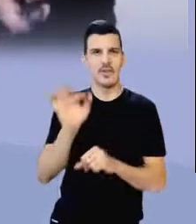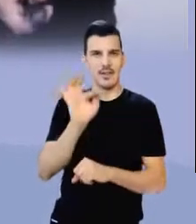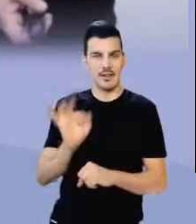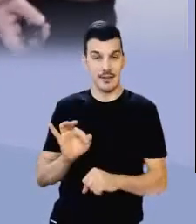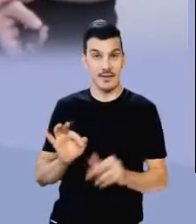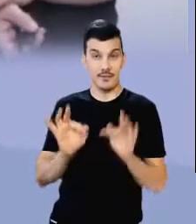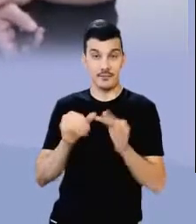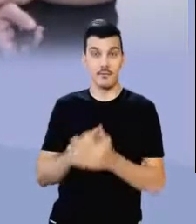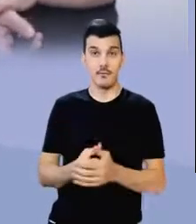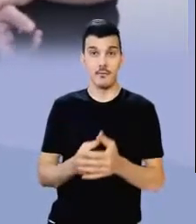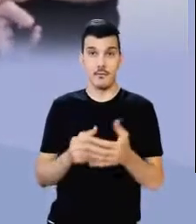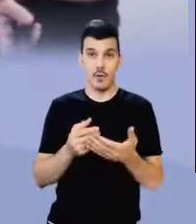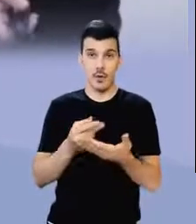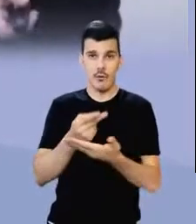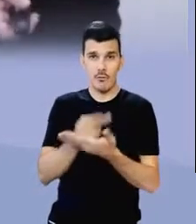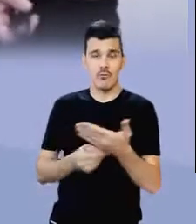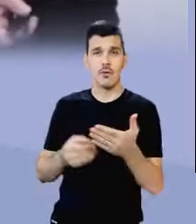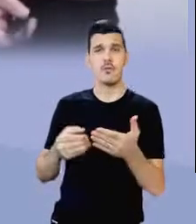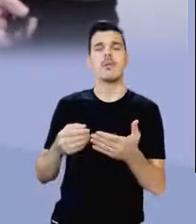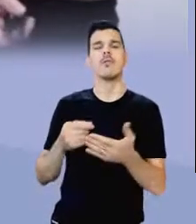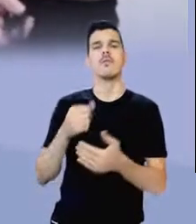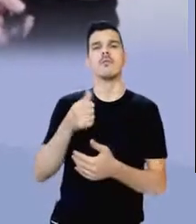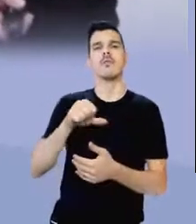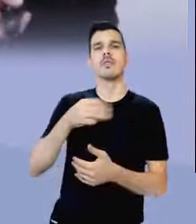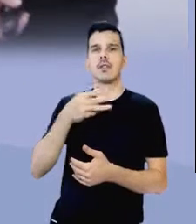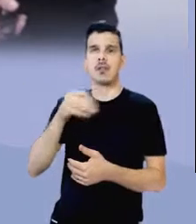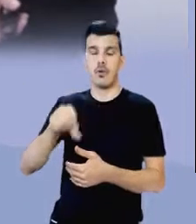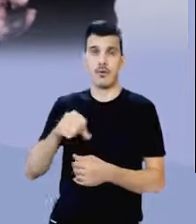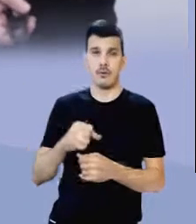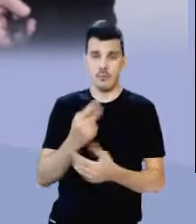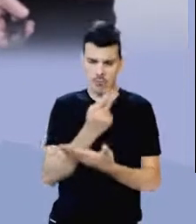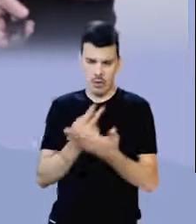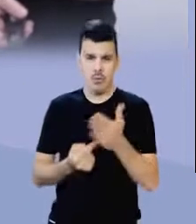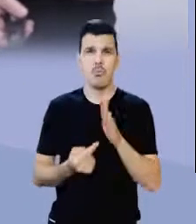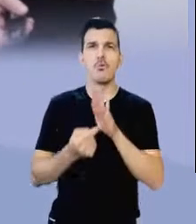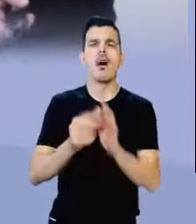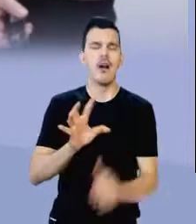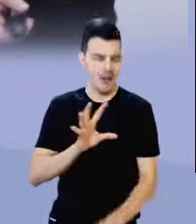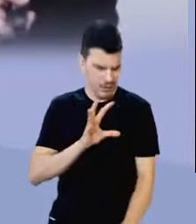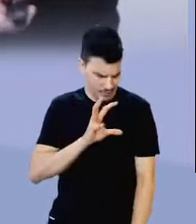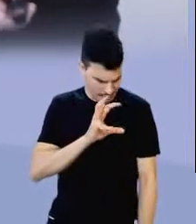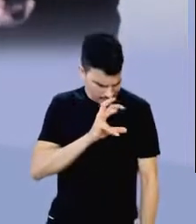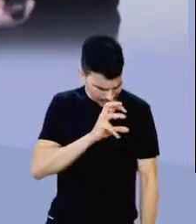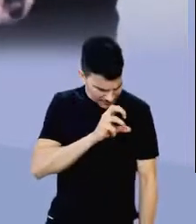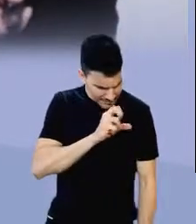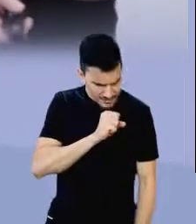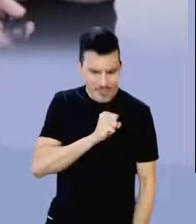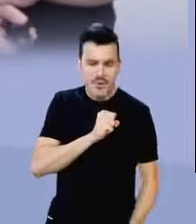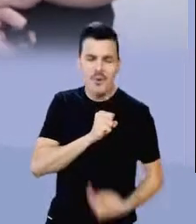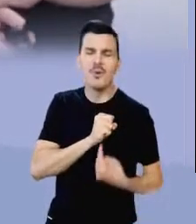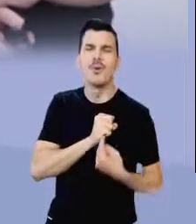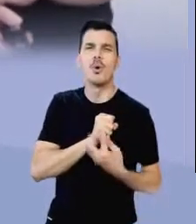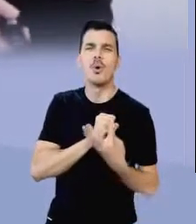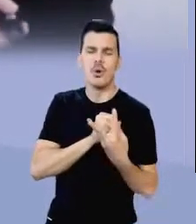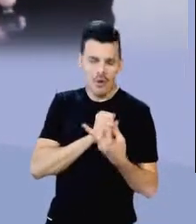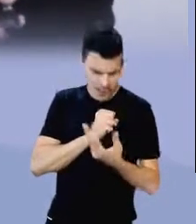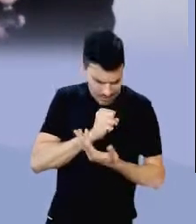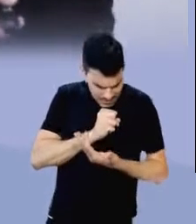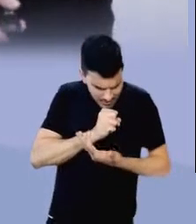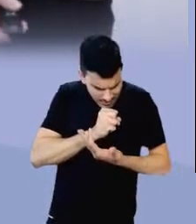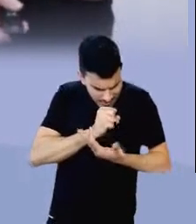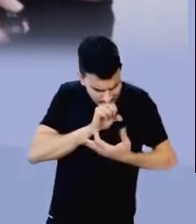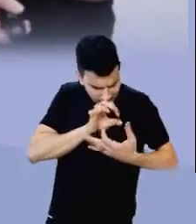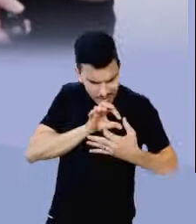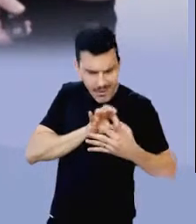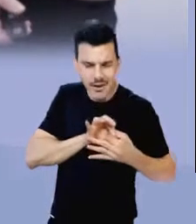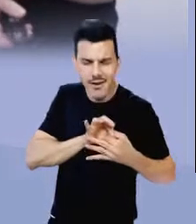juntos. Composto em 1939, o poeta nos fala acerca de amor. De tudo ao meu amor